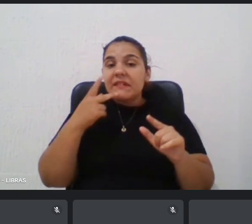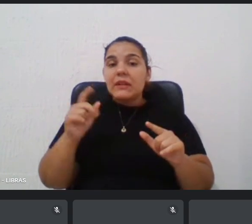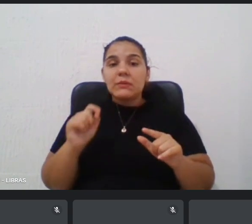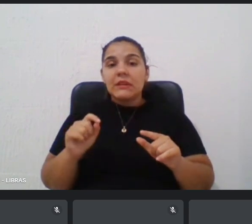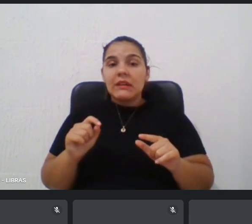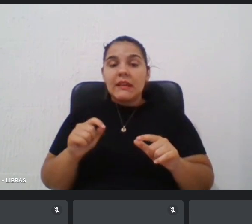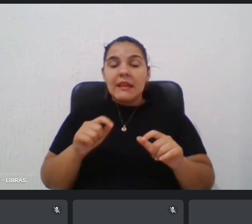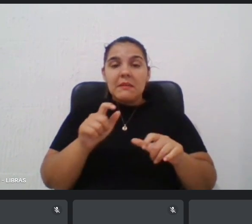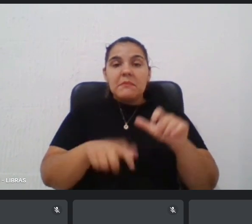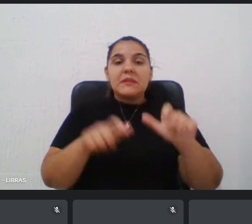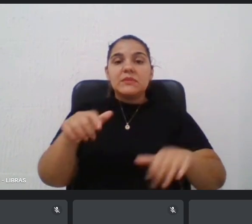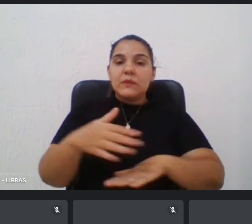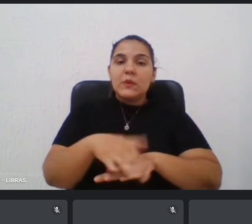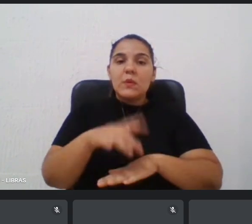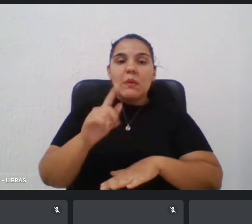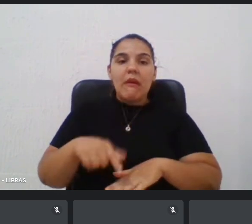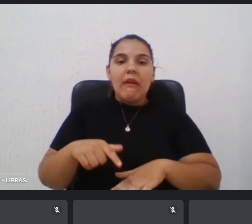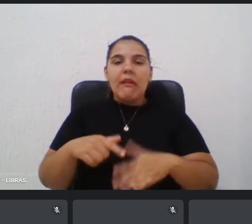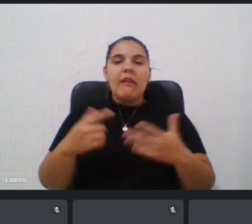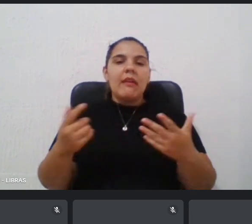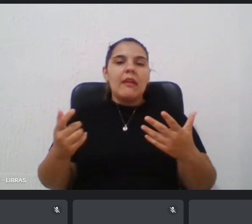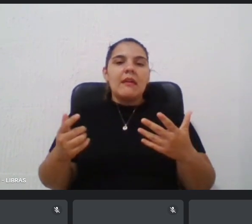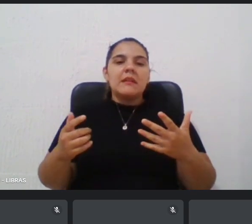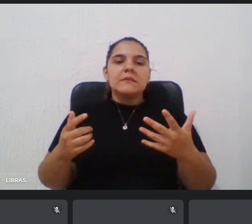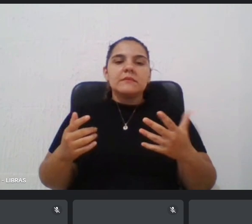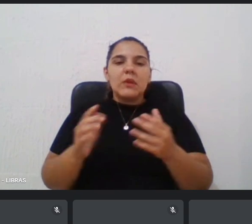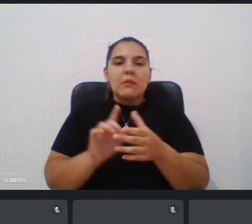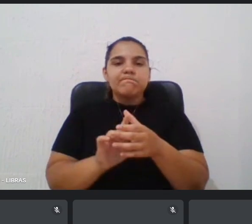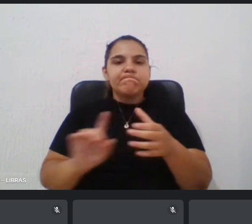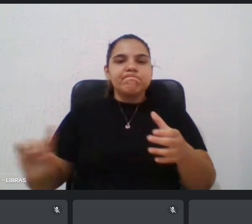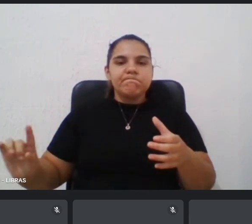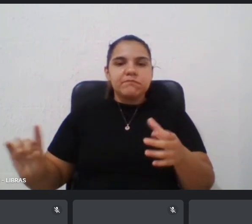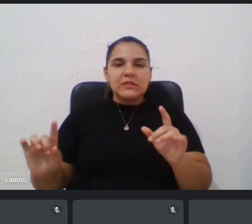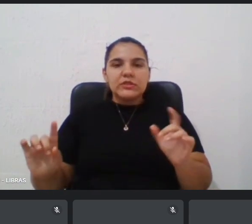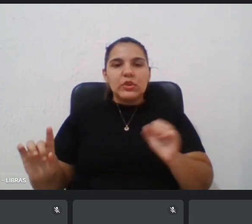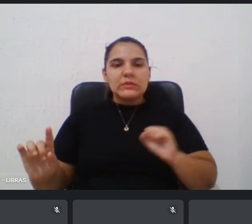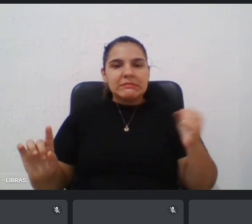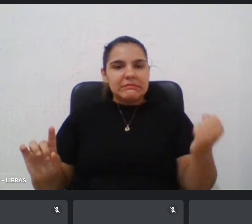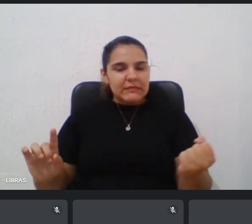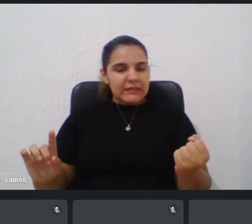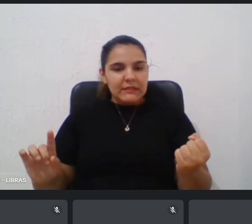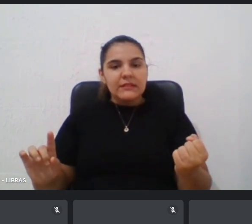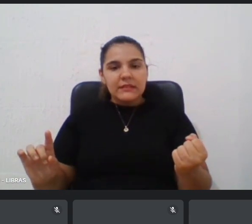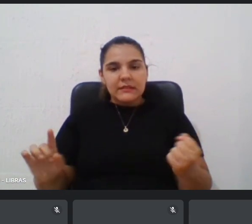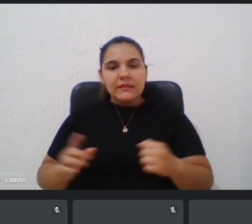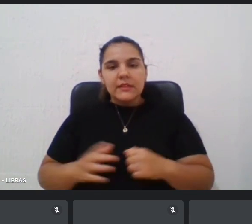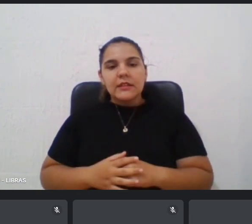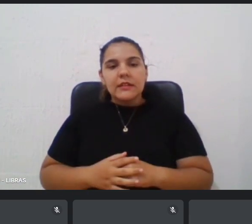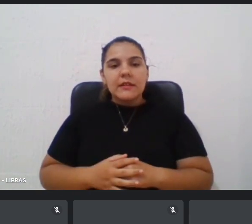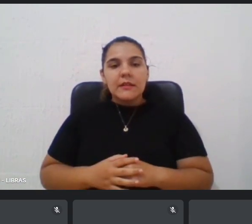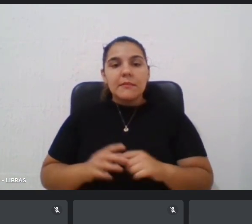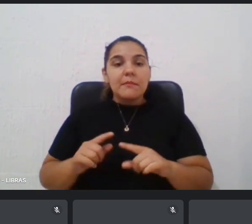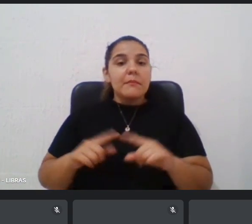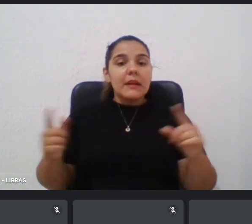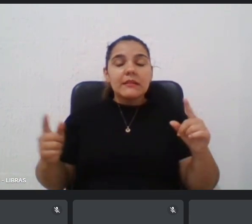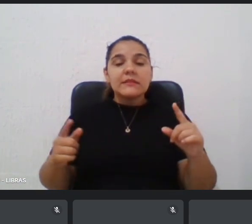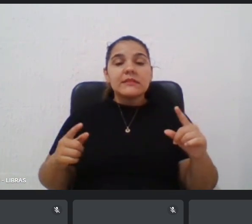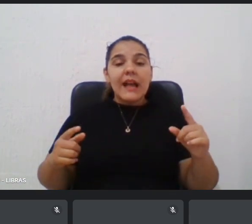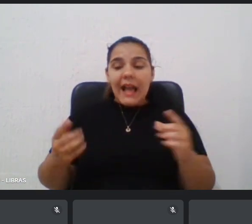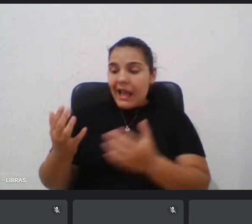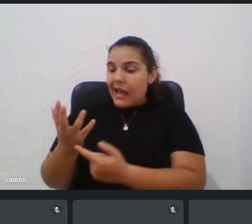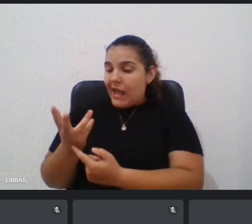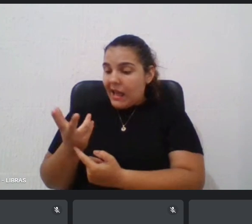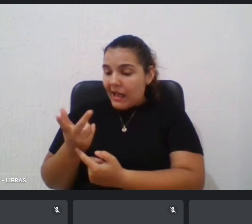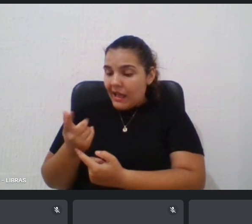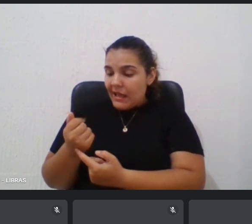por si só, ela é marginal, ela é a margem da sociedade. O que a gente tem na sociedade? A gente tem uma sociedade que vai bater cartão 8 horas da